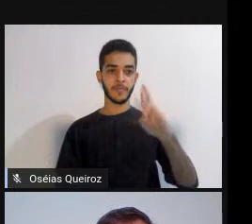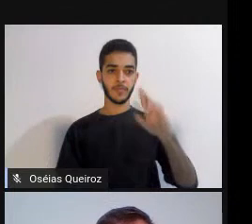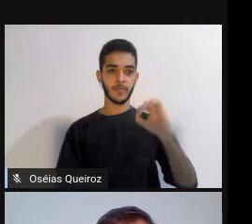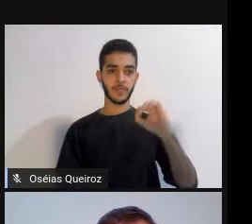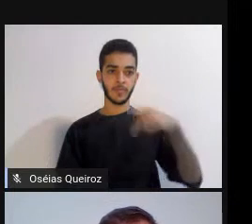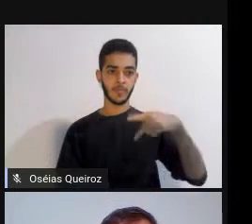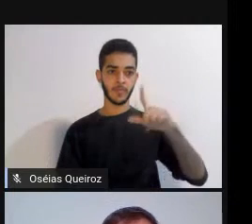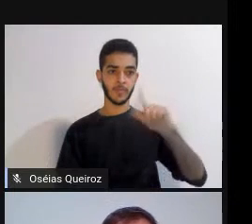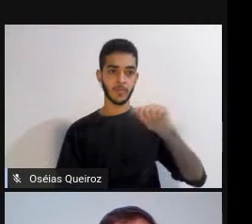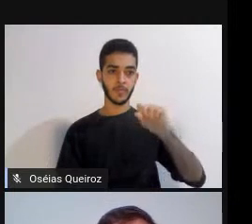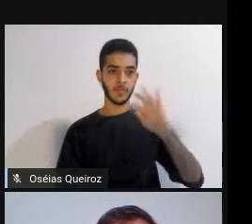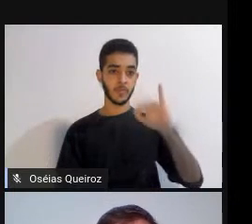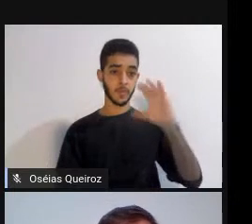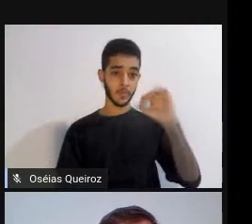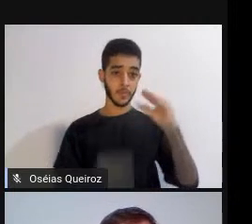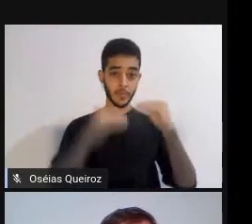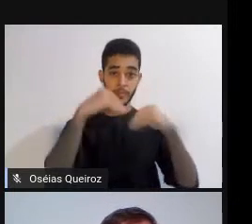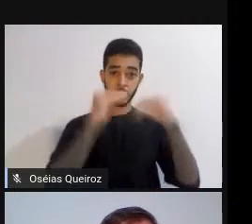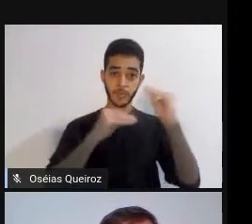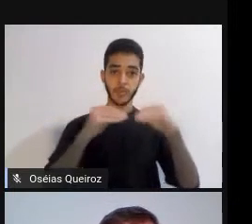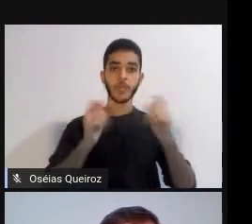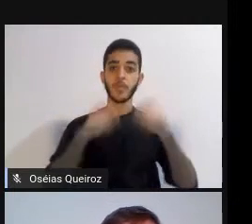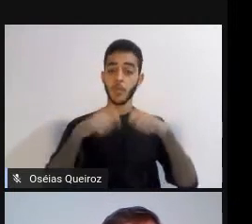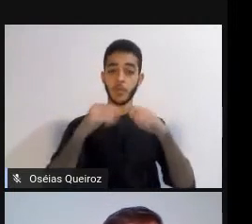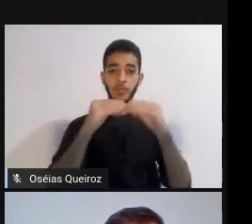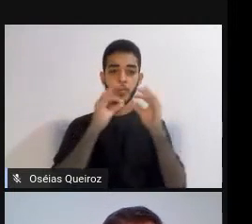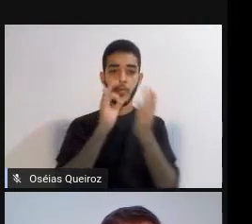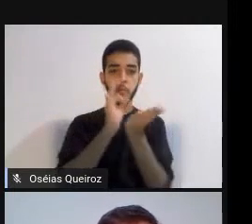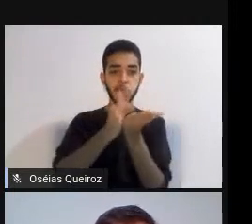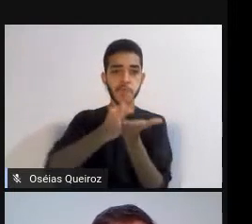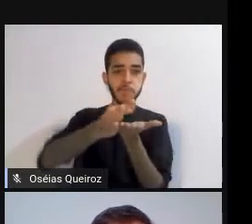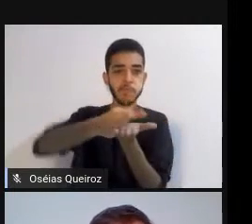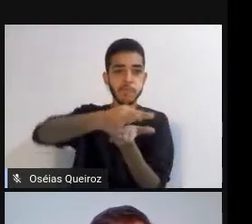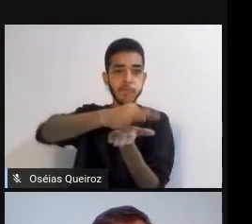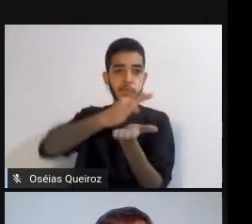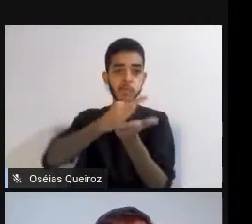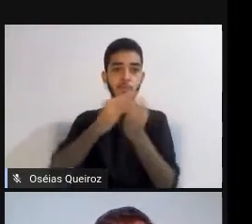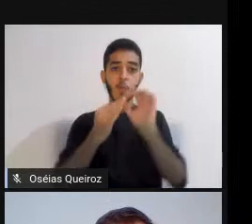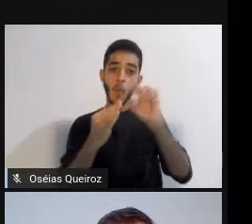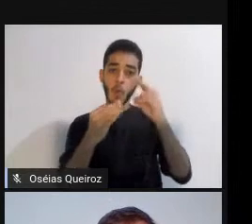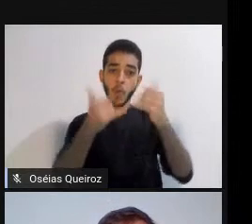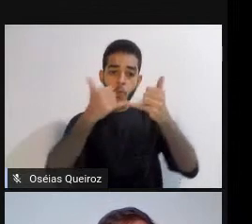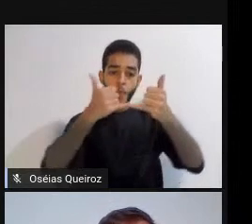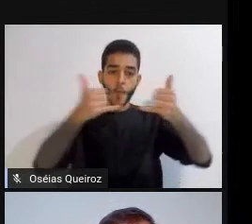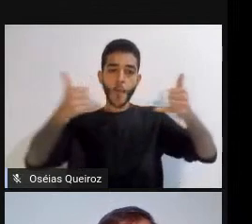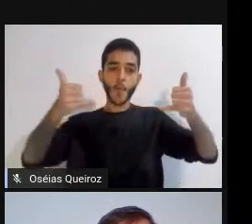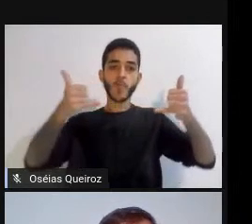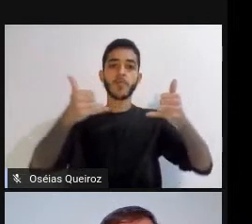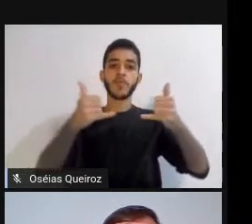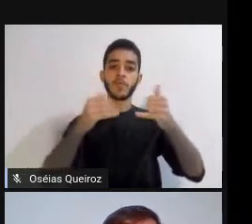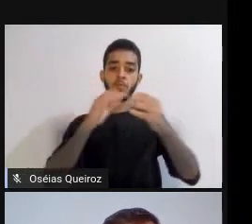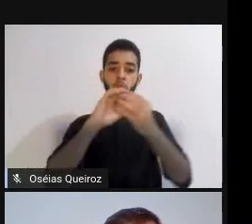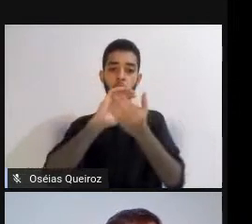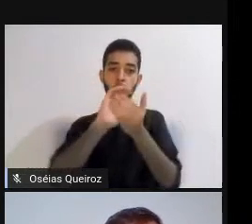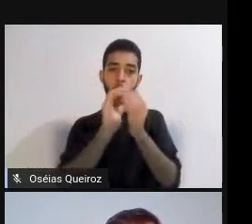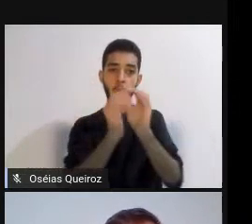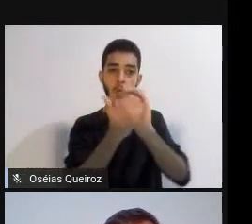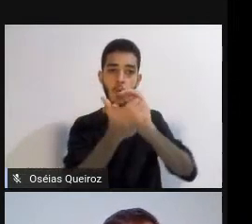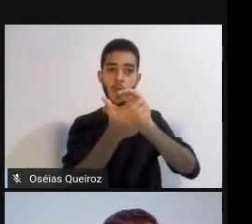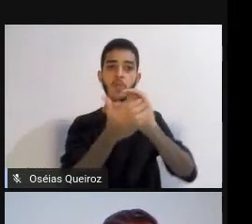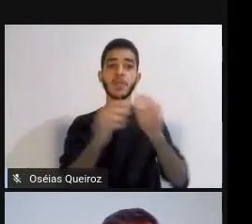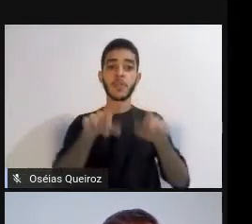Então, principalmente ele está na forma de partículas, fibras ou filamentos, esferas e também